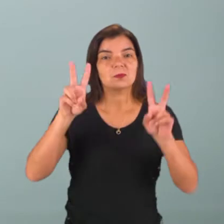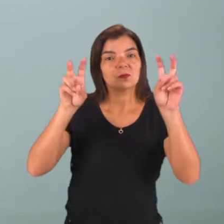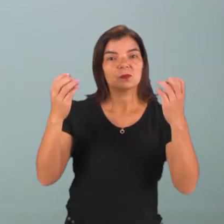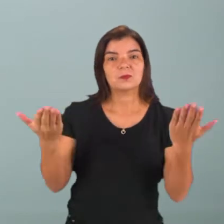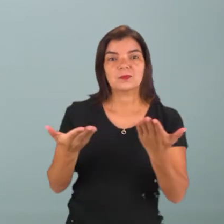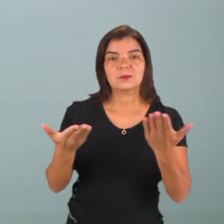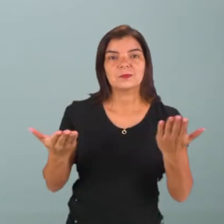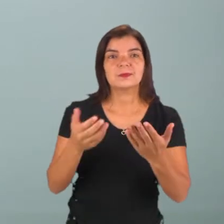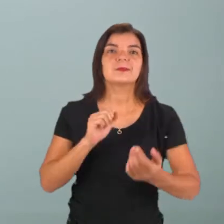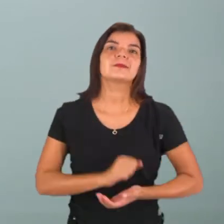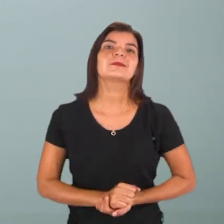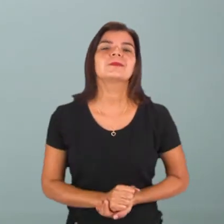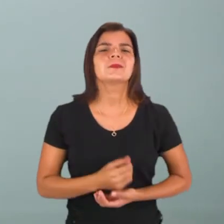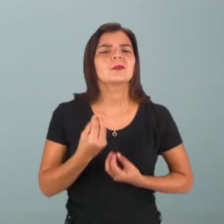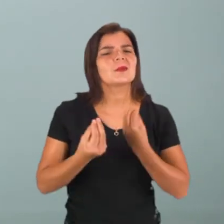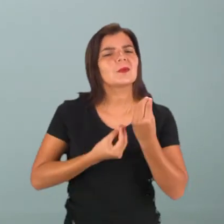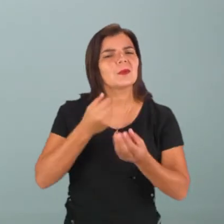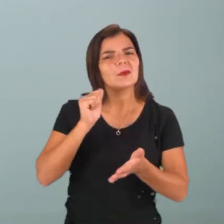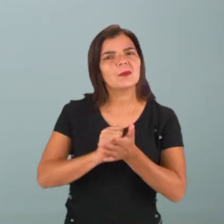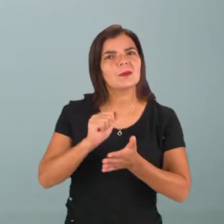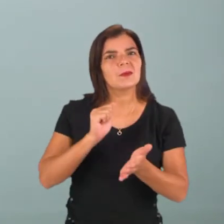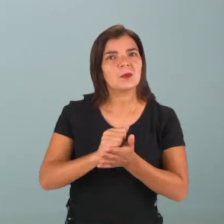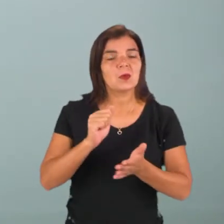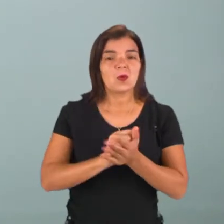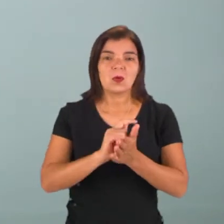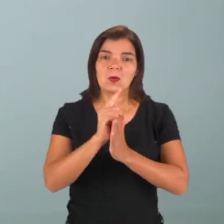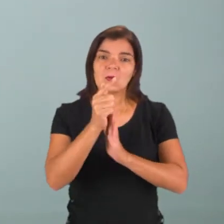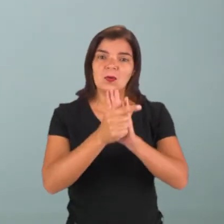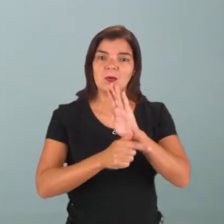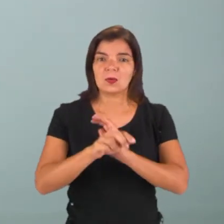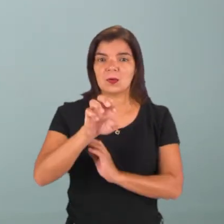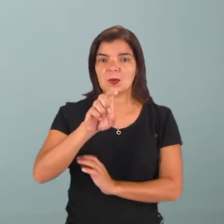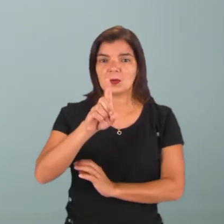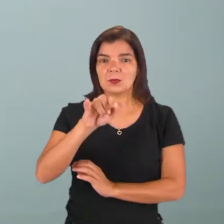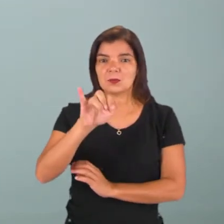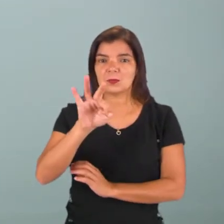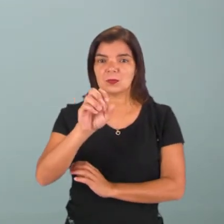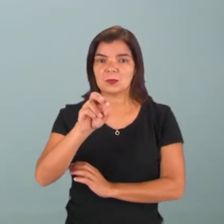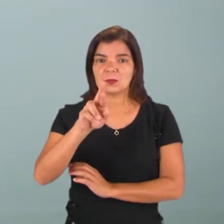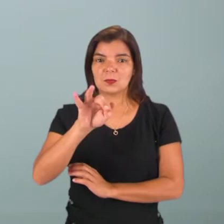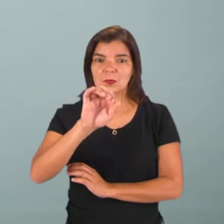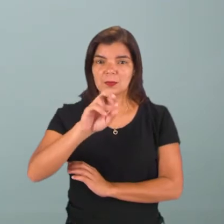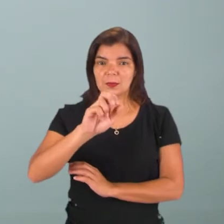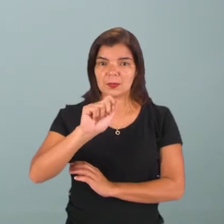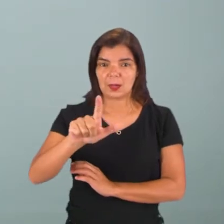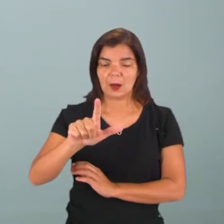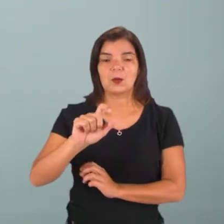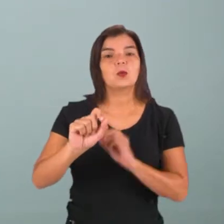de hoje é como produzir um gênero editorial.